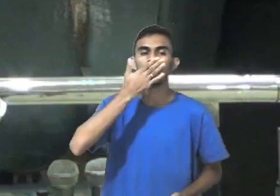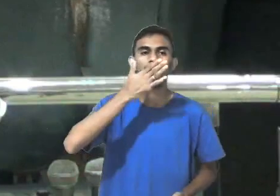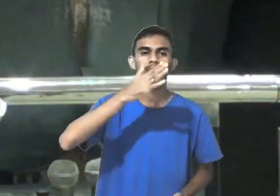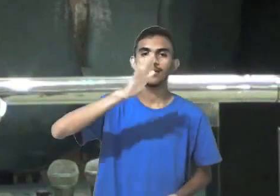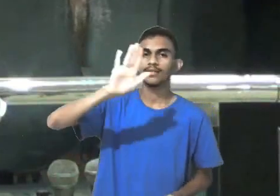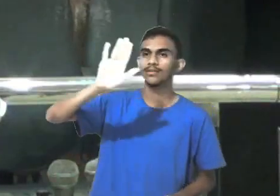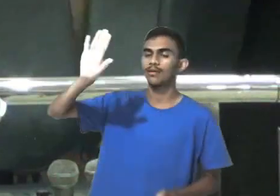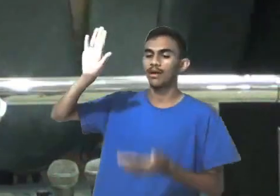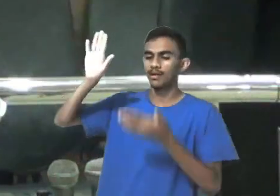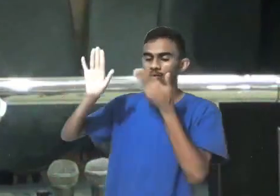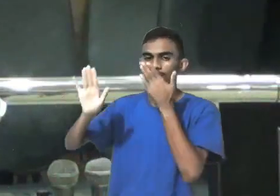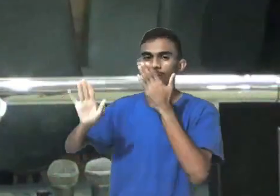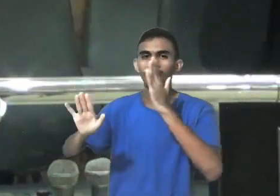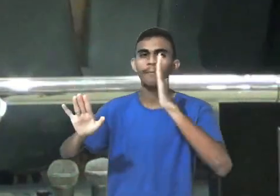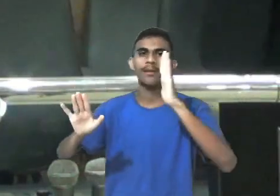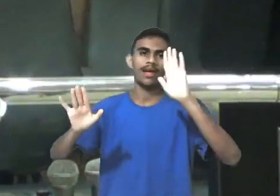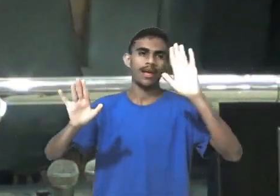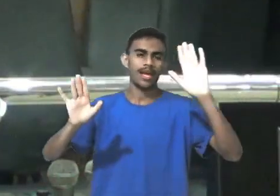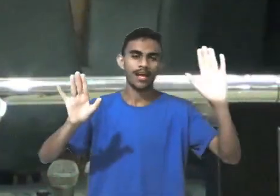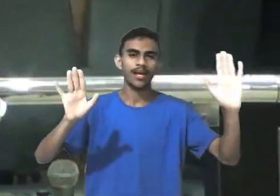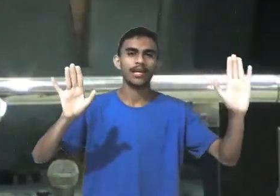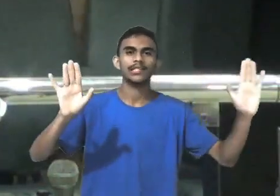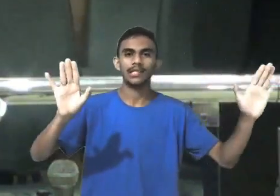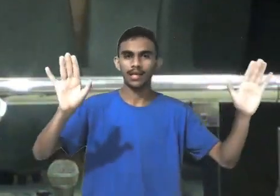fica em suas